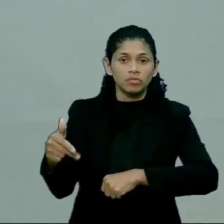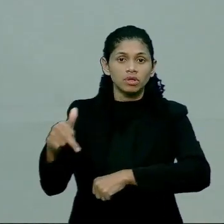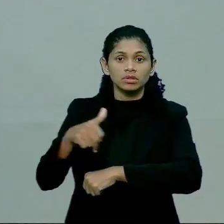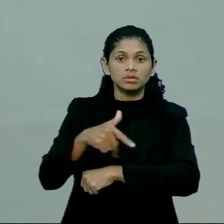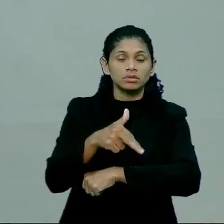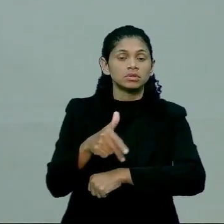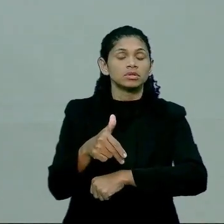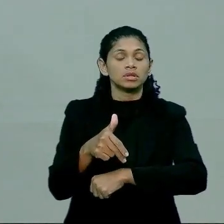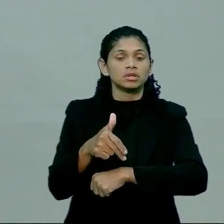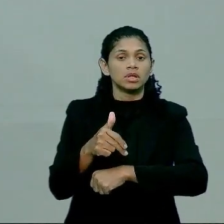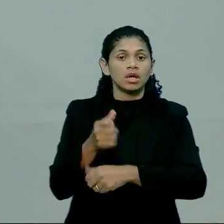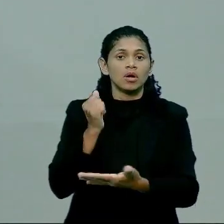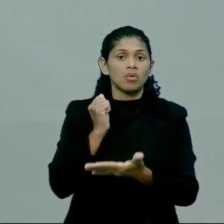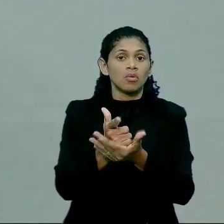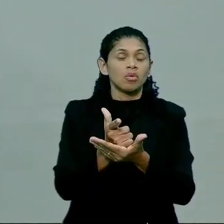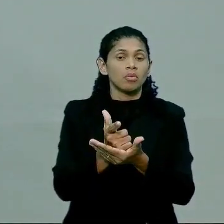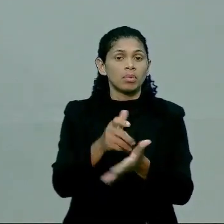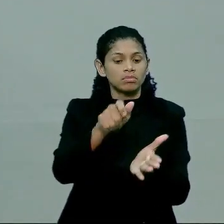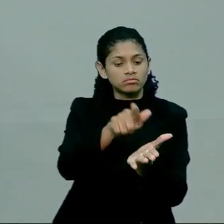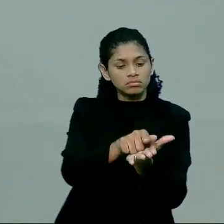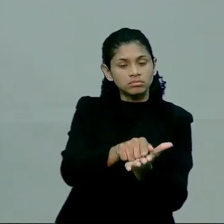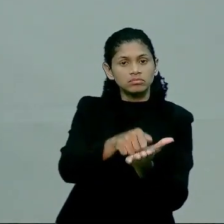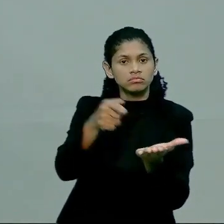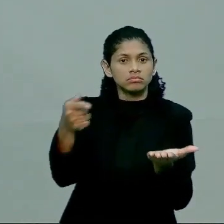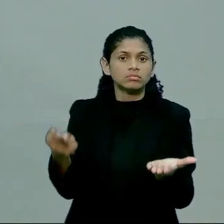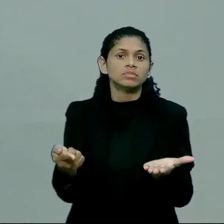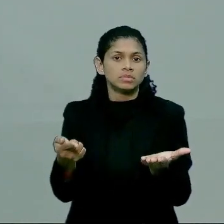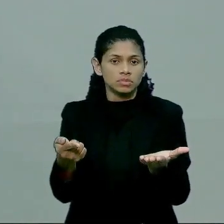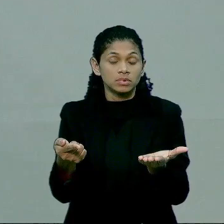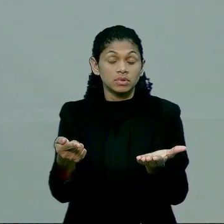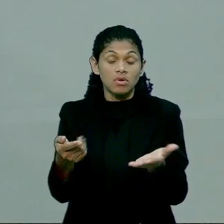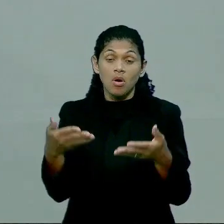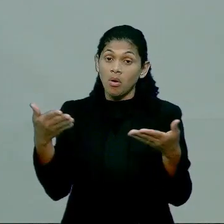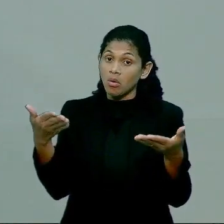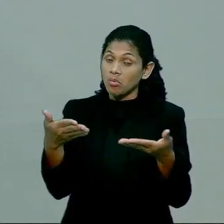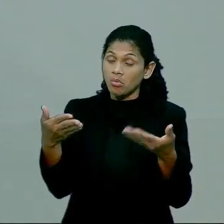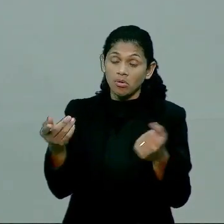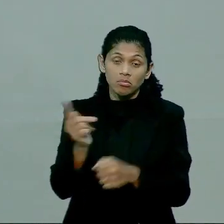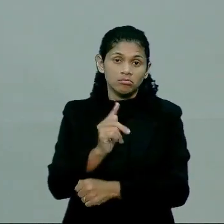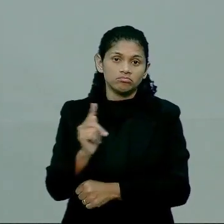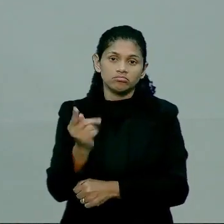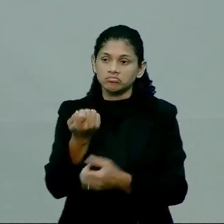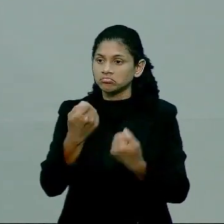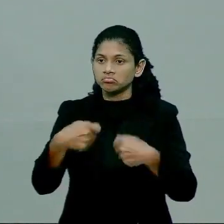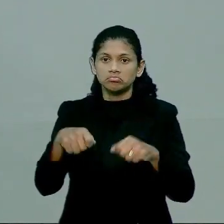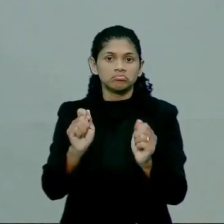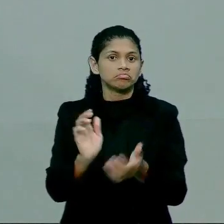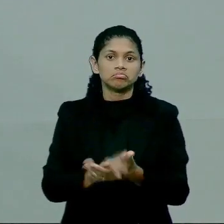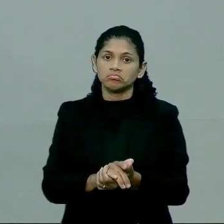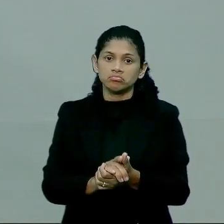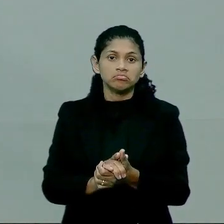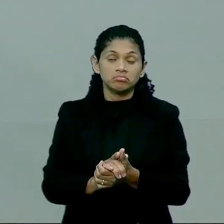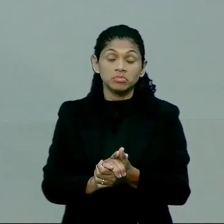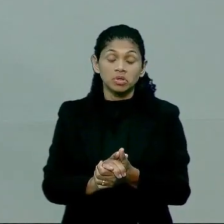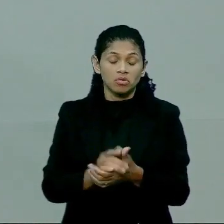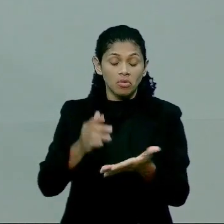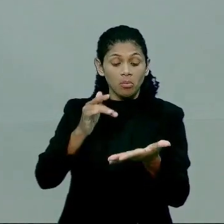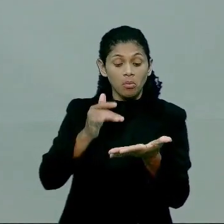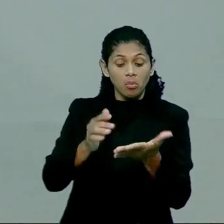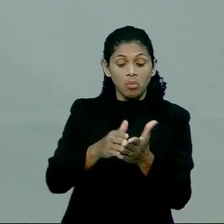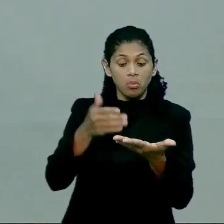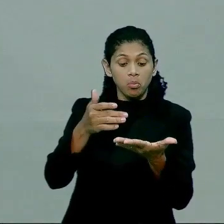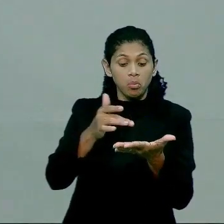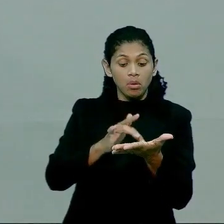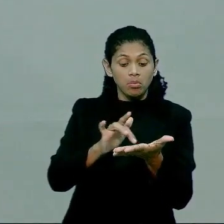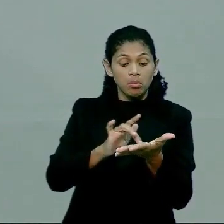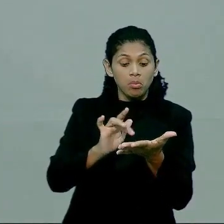vendendo hoje em dia não você pega seu celular abre aí a qualquer site de notícia né que tenha credibilidade também você não adianta